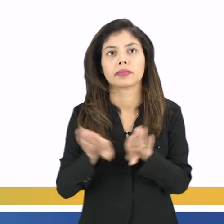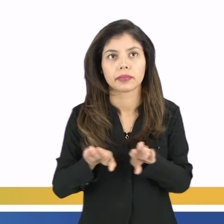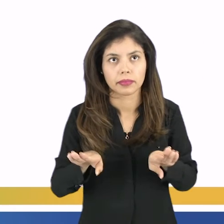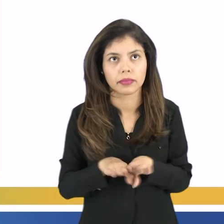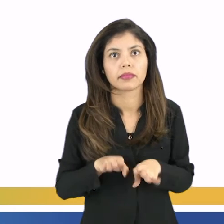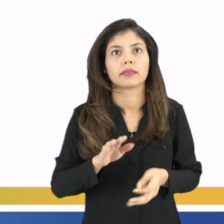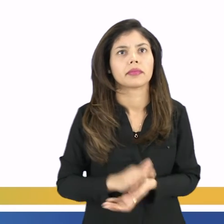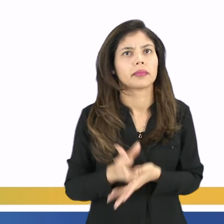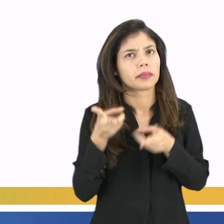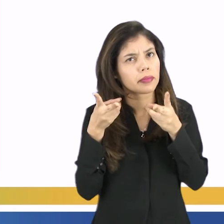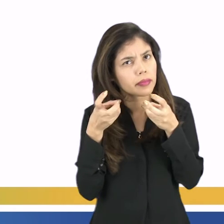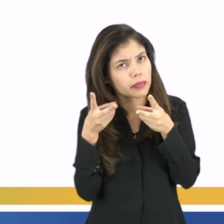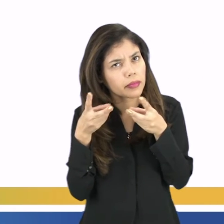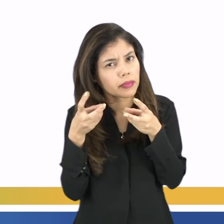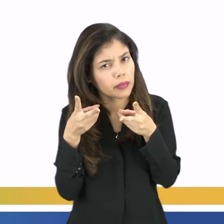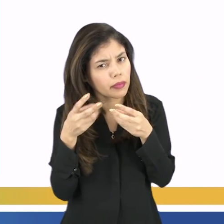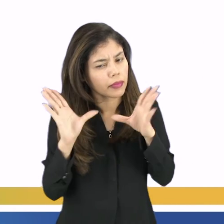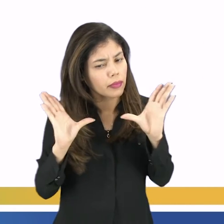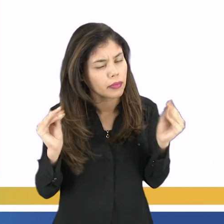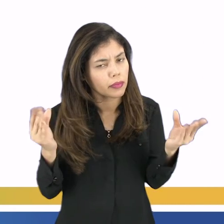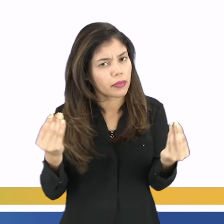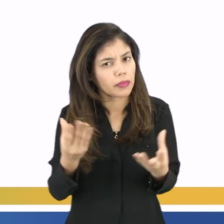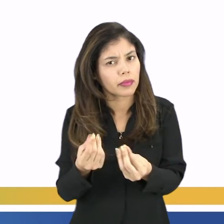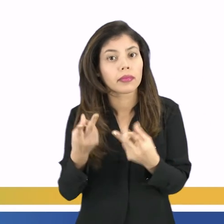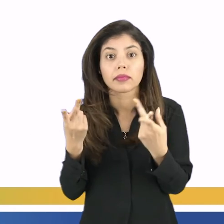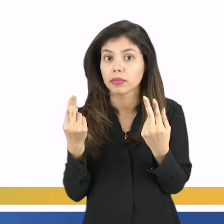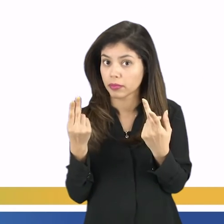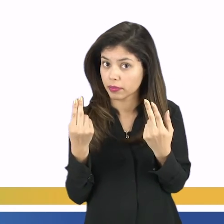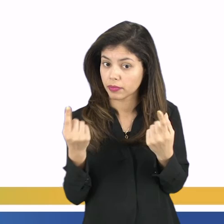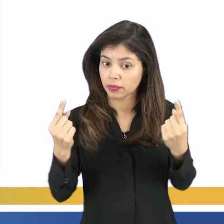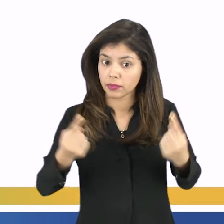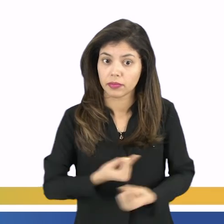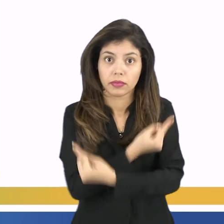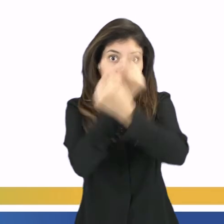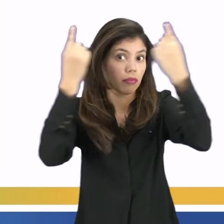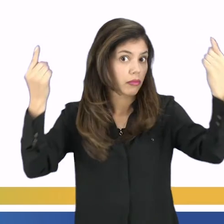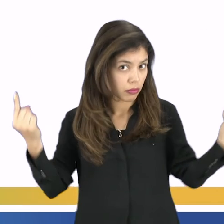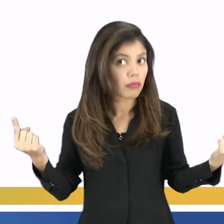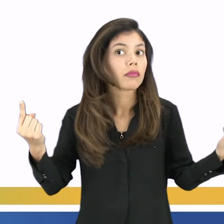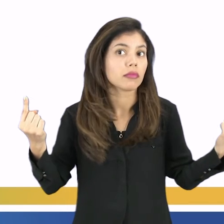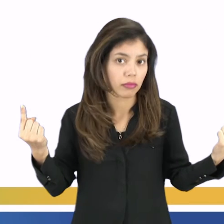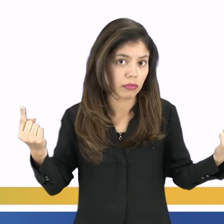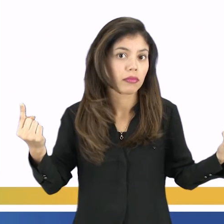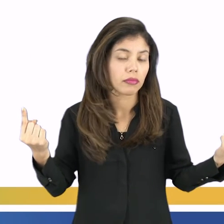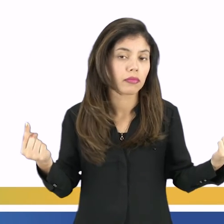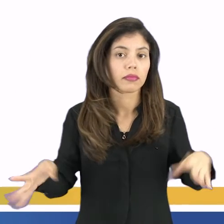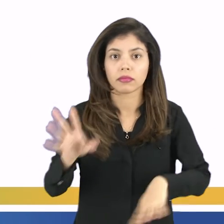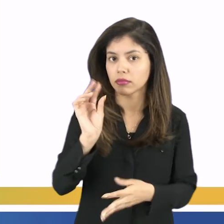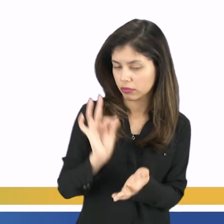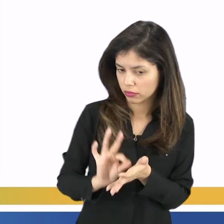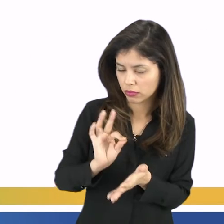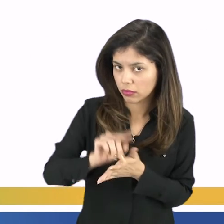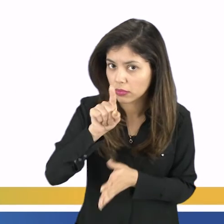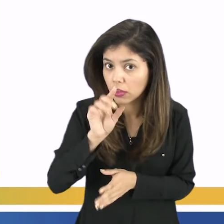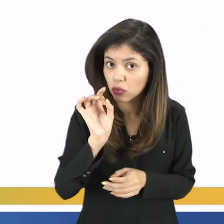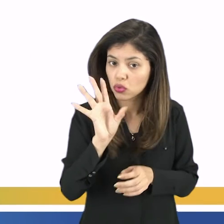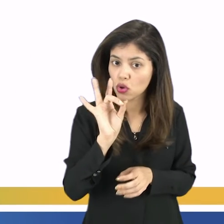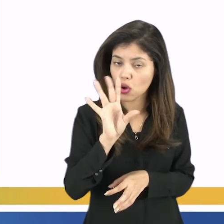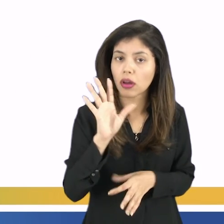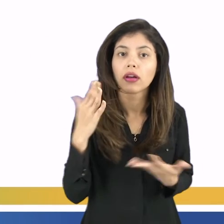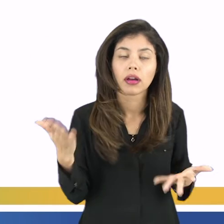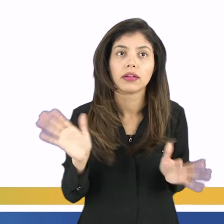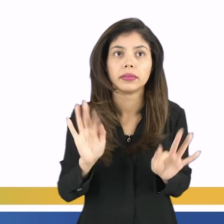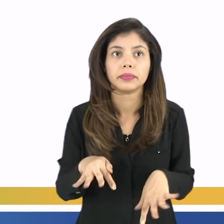produto. Então perceba que eu estou cortando substâncias iguais em lados contrários. Feito isso, vai sobrar